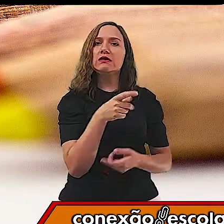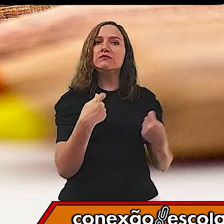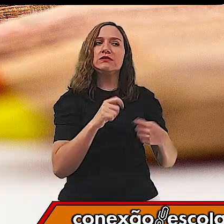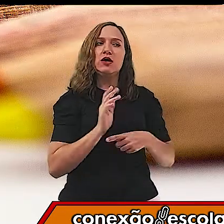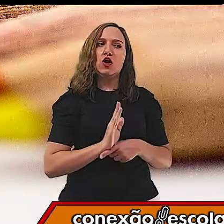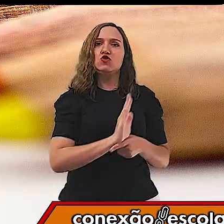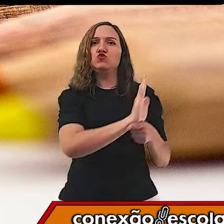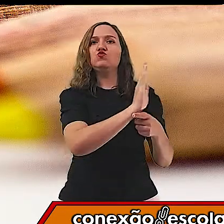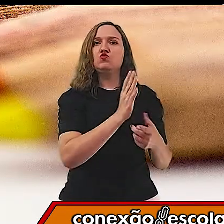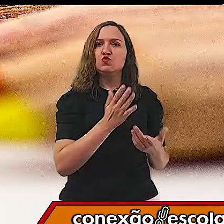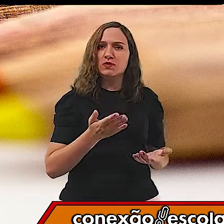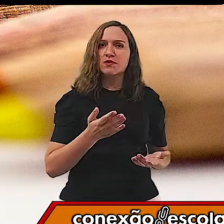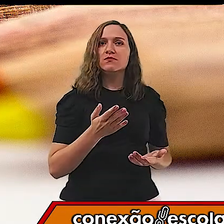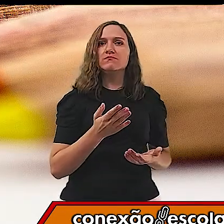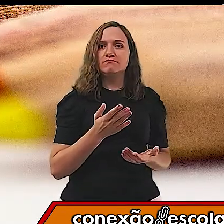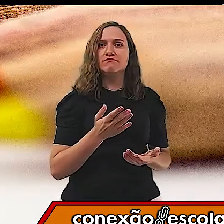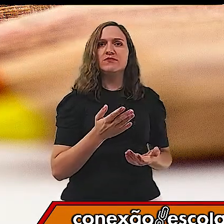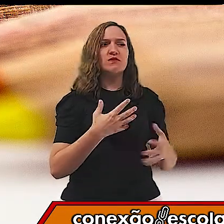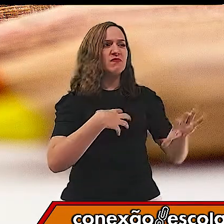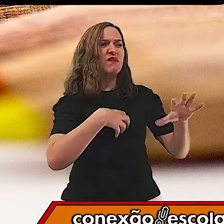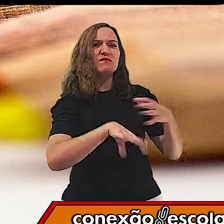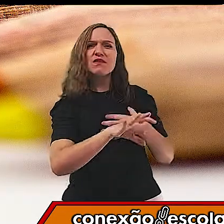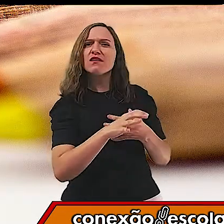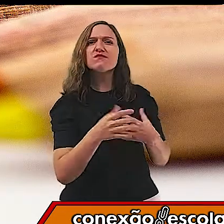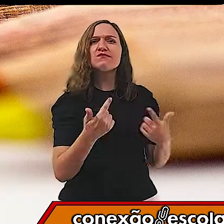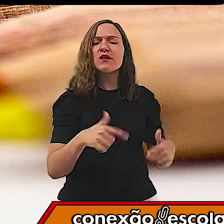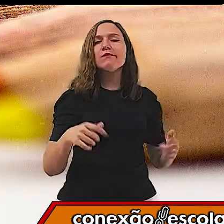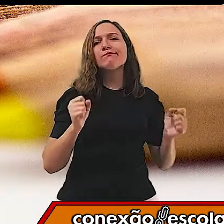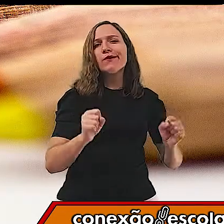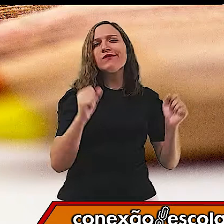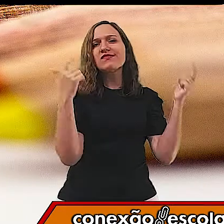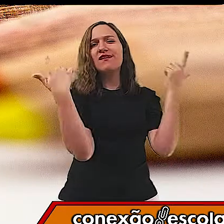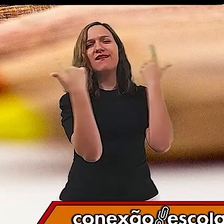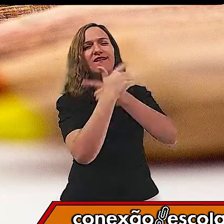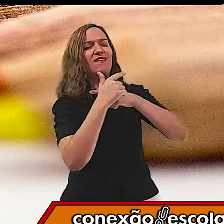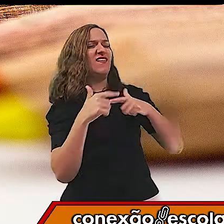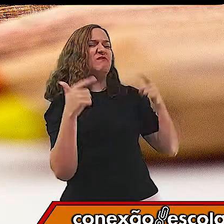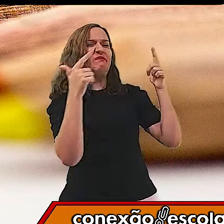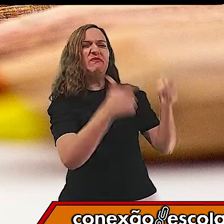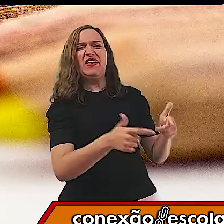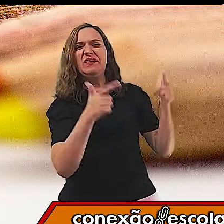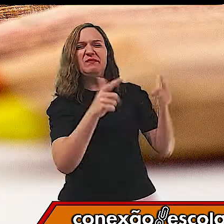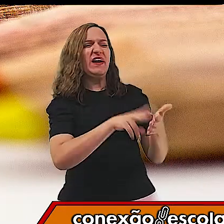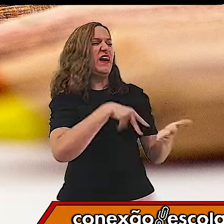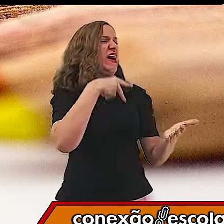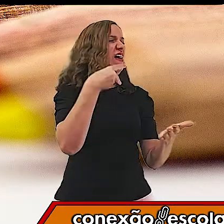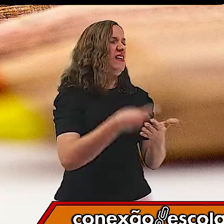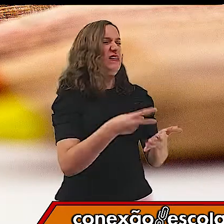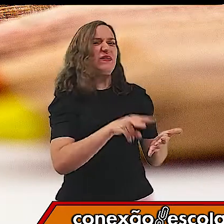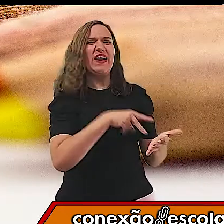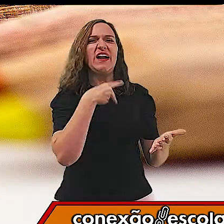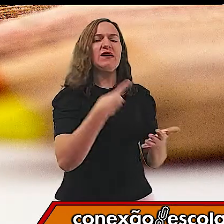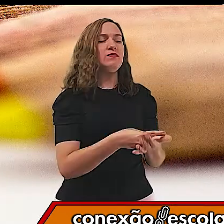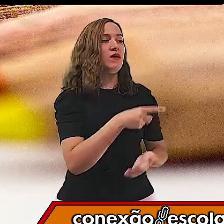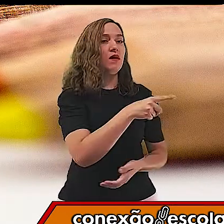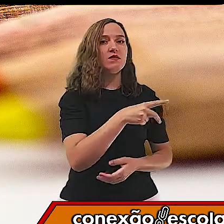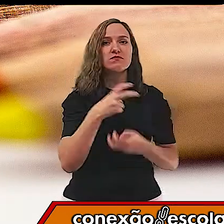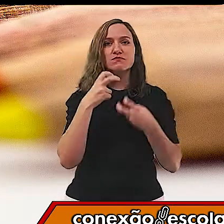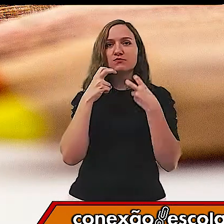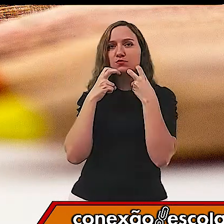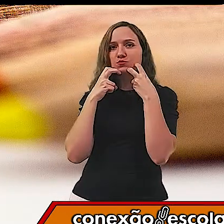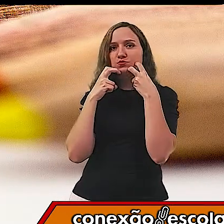no lugar do outro, o que você faria? Começava a rir, começava a fazer gracinha. Como que essa pessoa ficaria